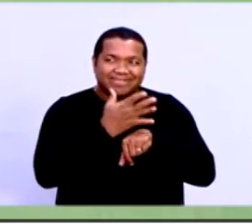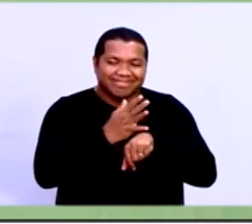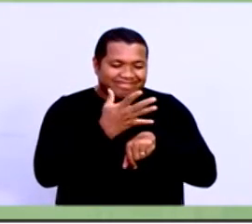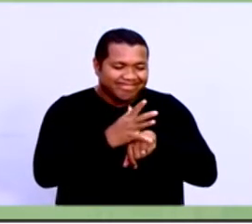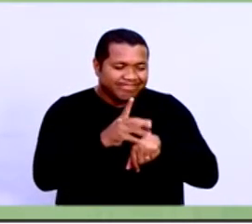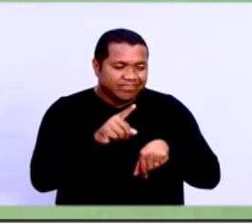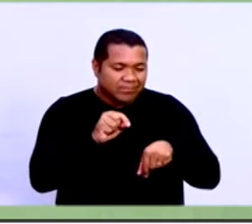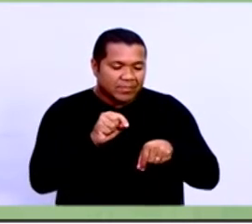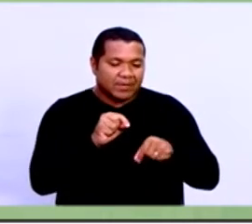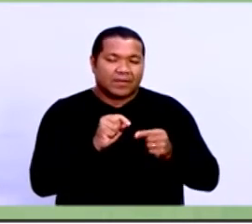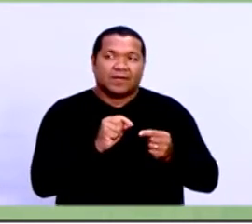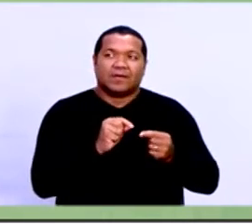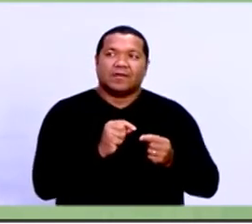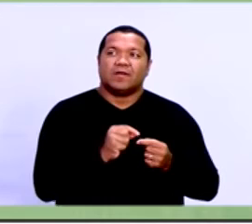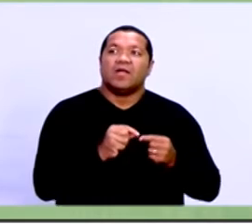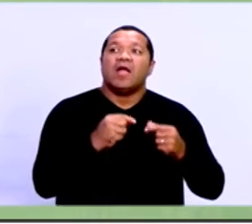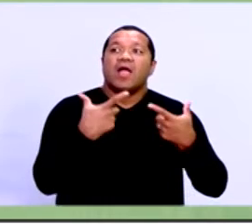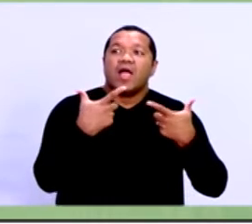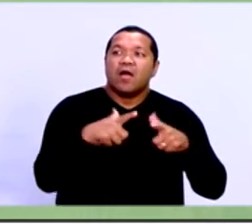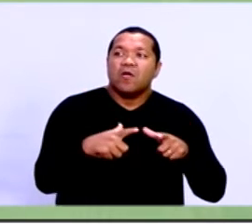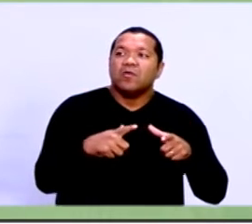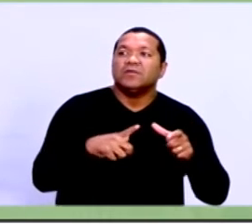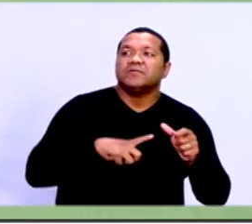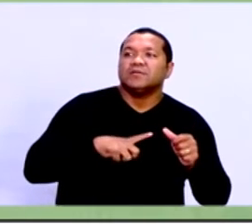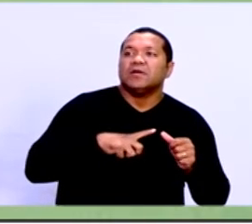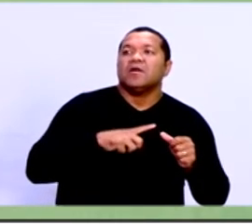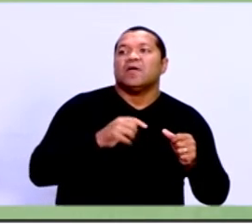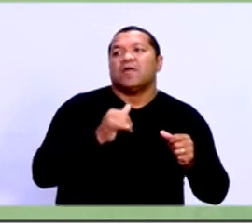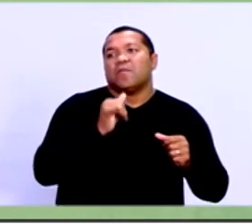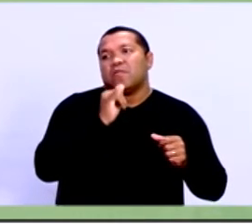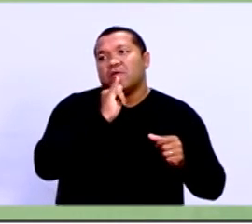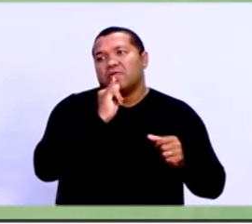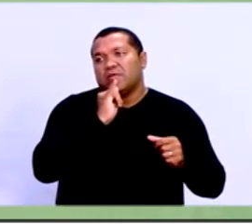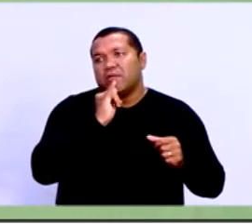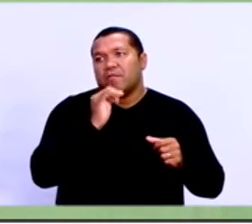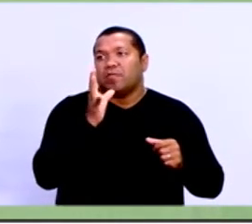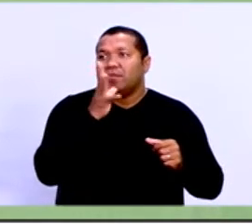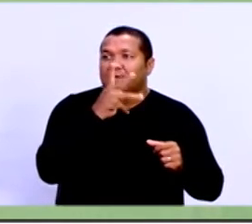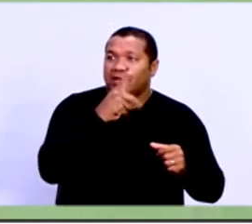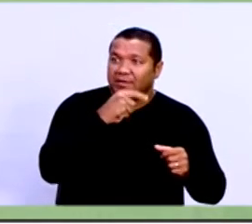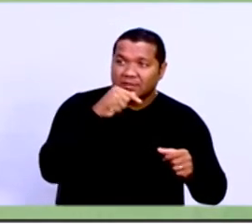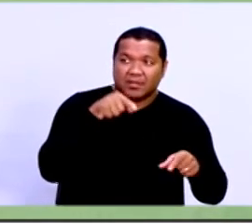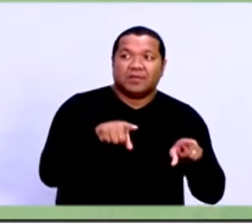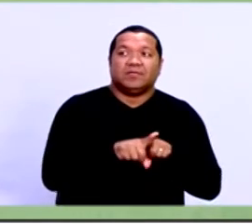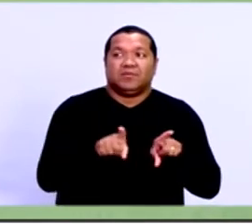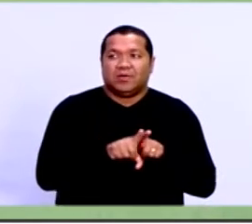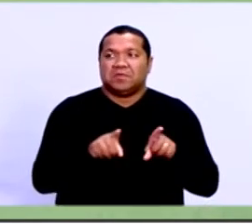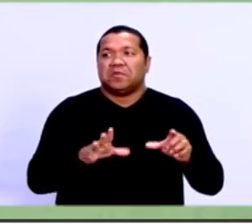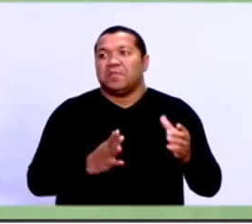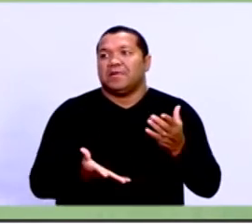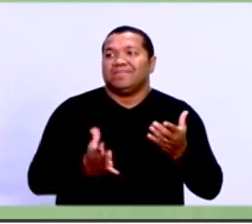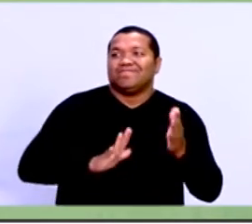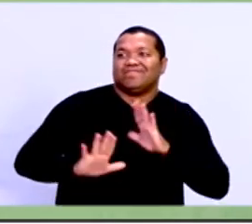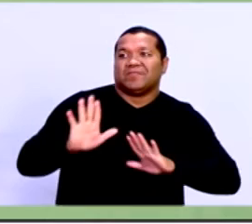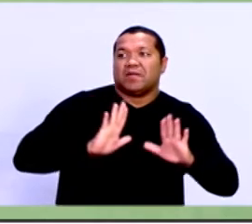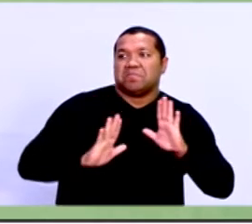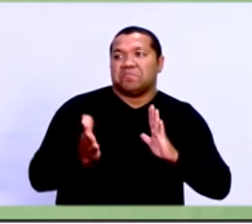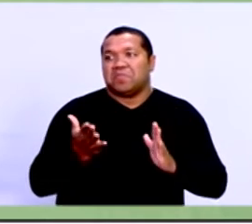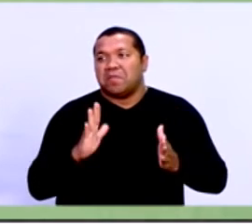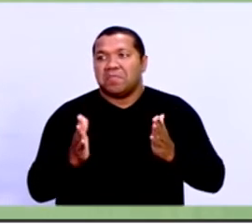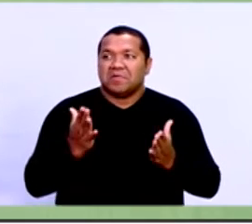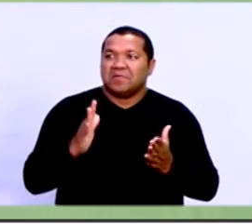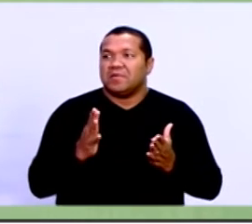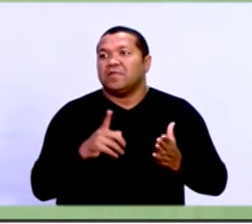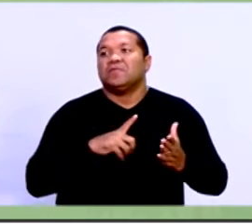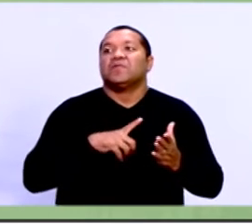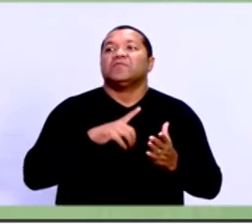a fase de testes vão dizer que ela pode também ser demorada dependendo do tipo de software que o